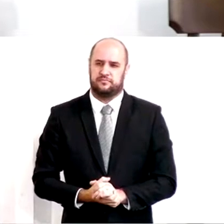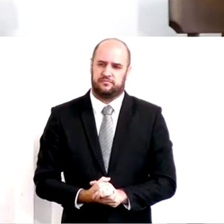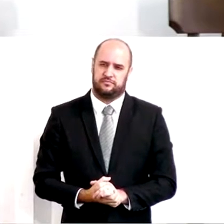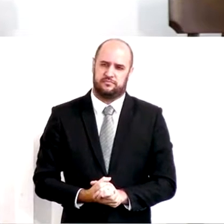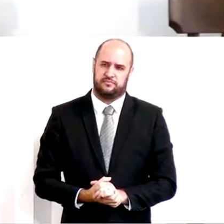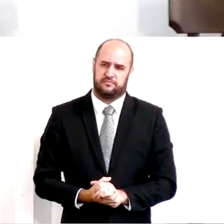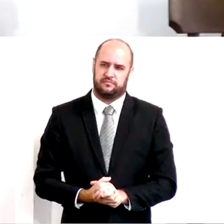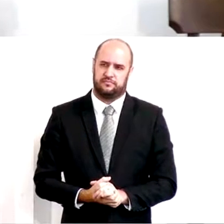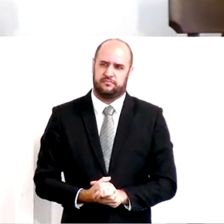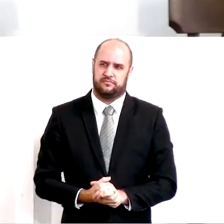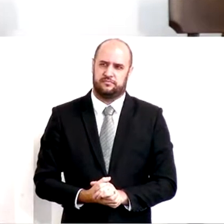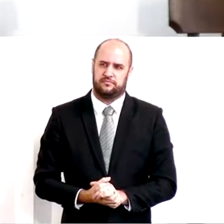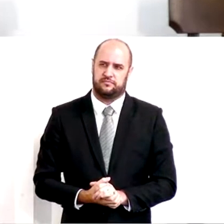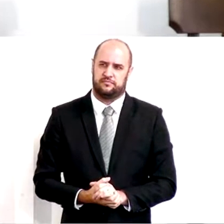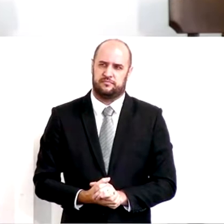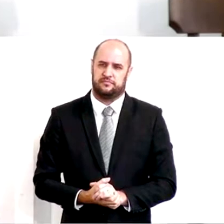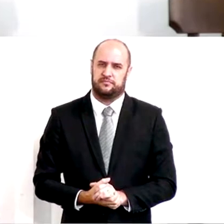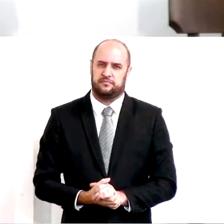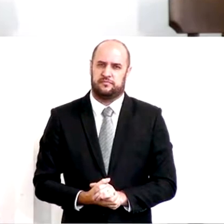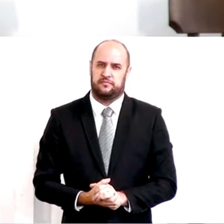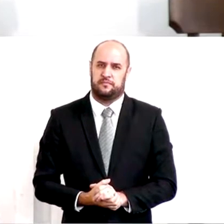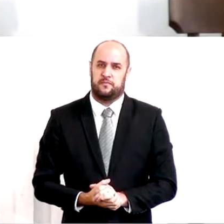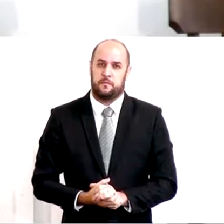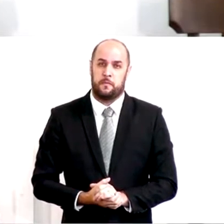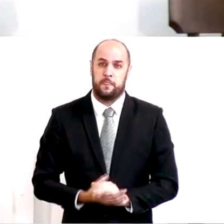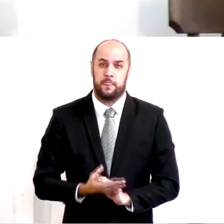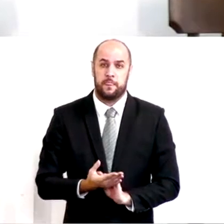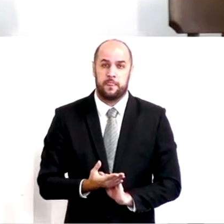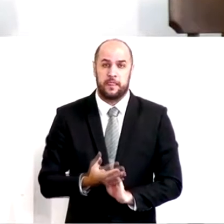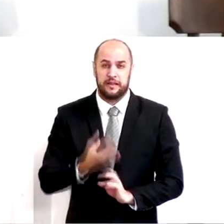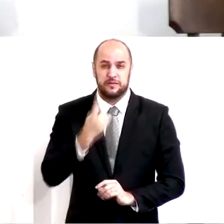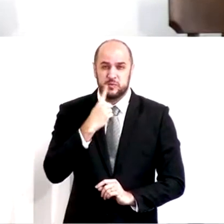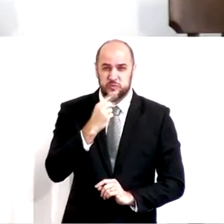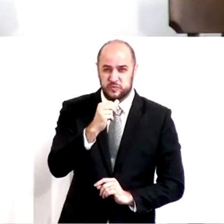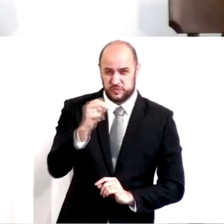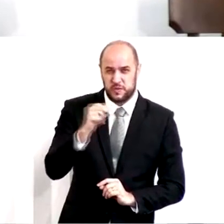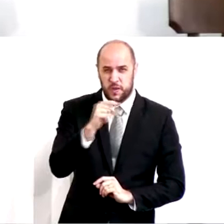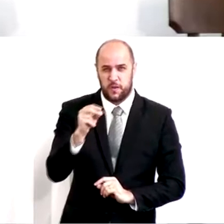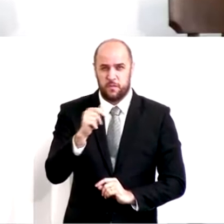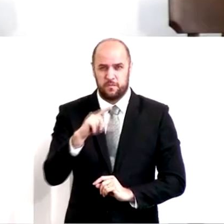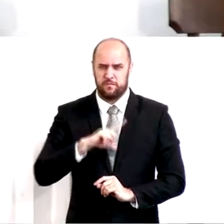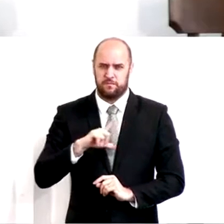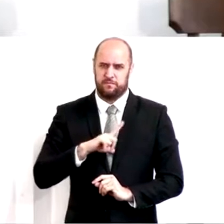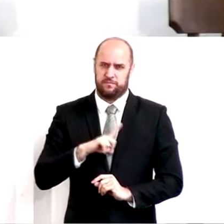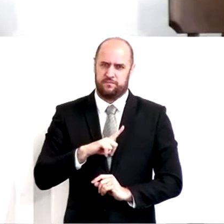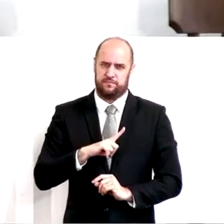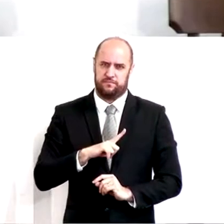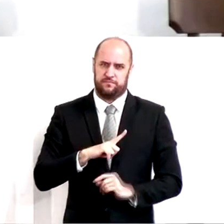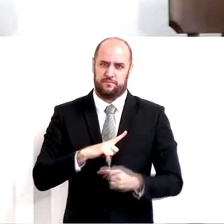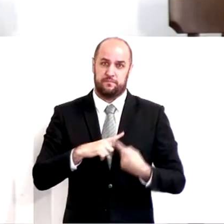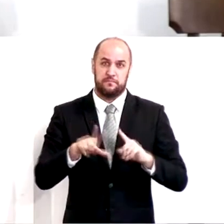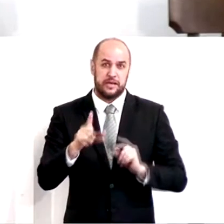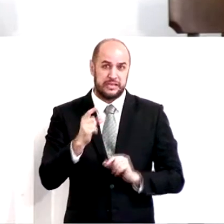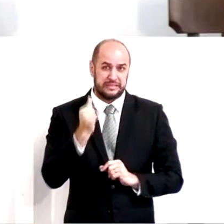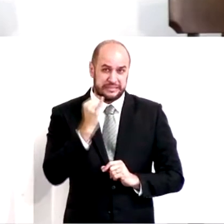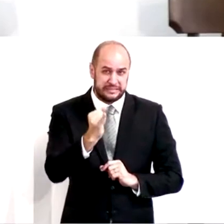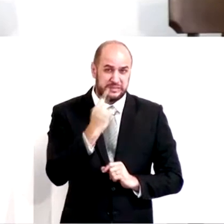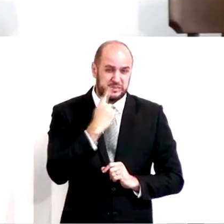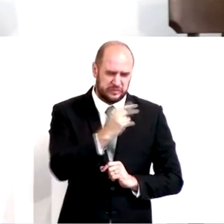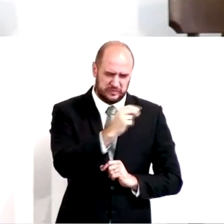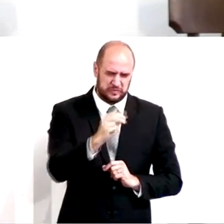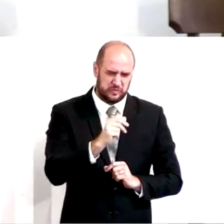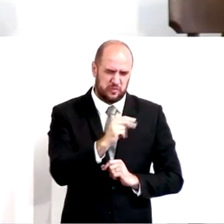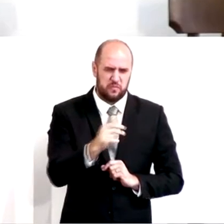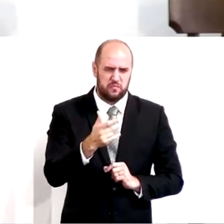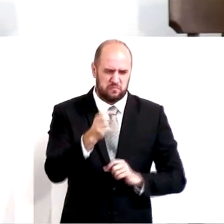Sal existe para dar tempero à comida. Se o sal não salgar, a comida fica ruim. Se